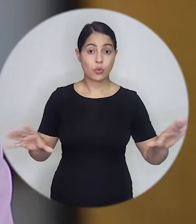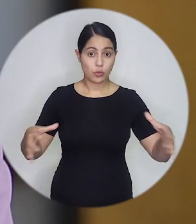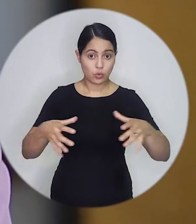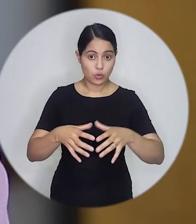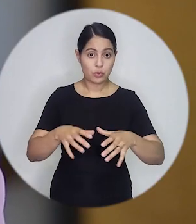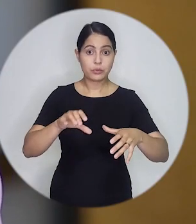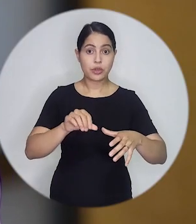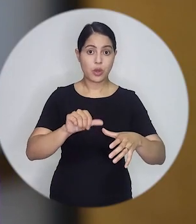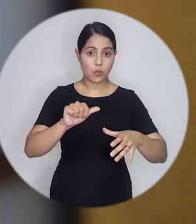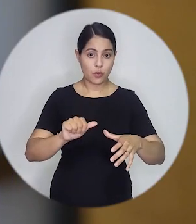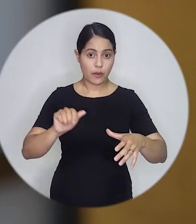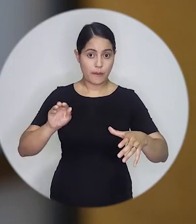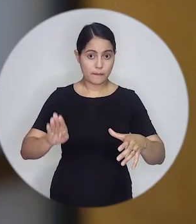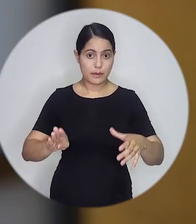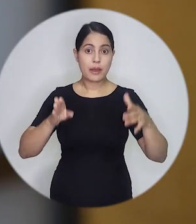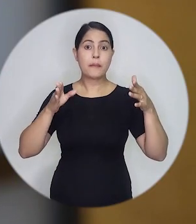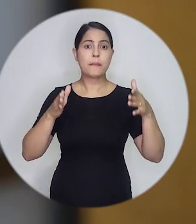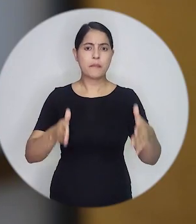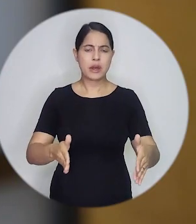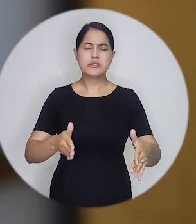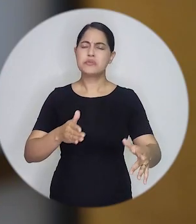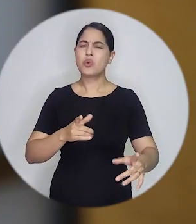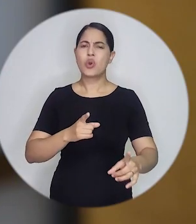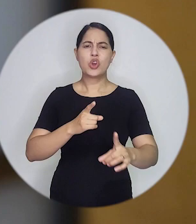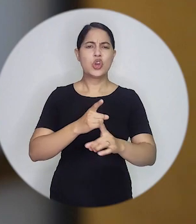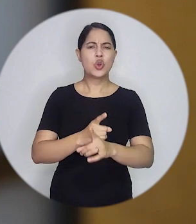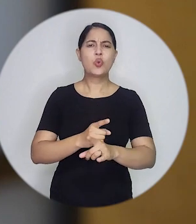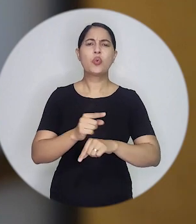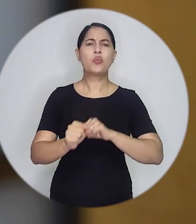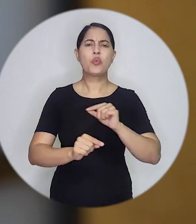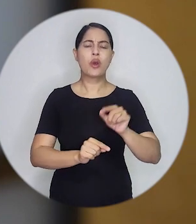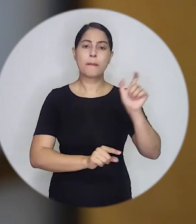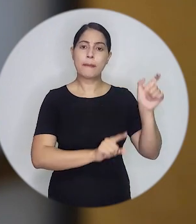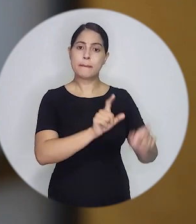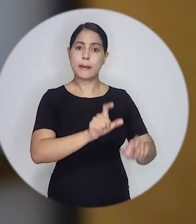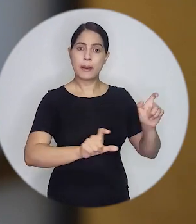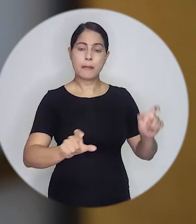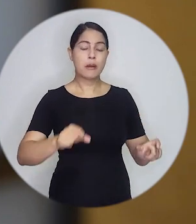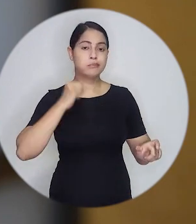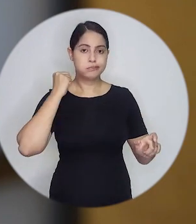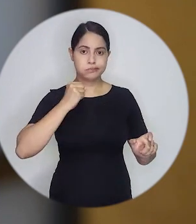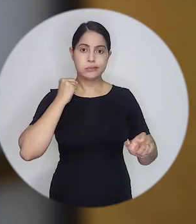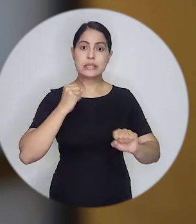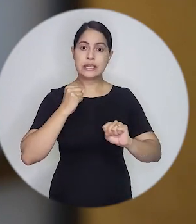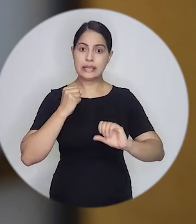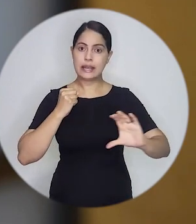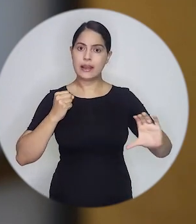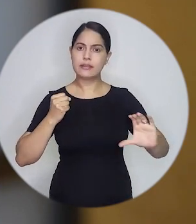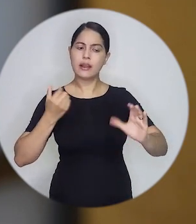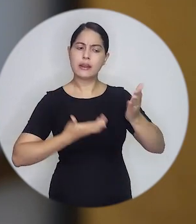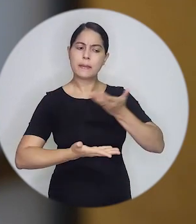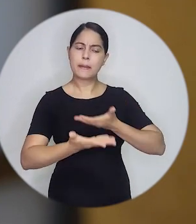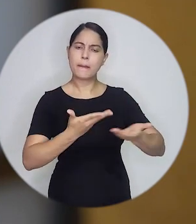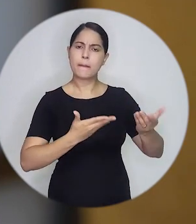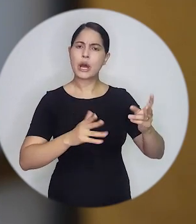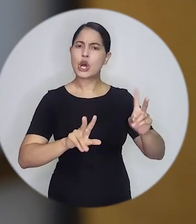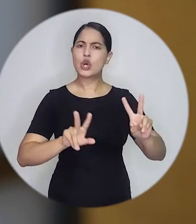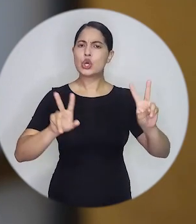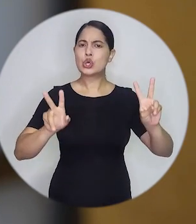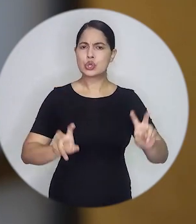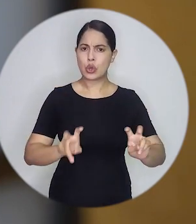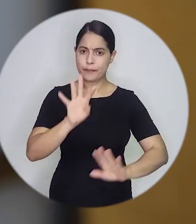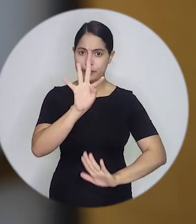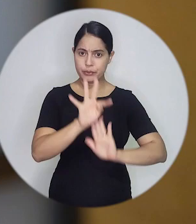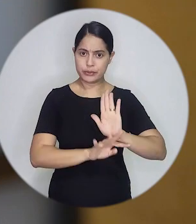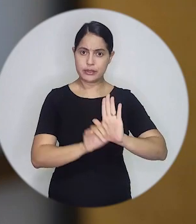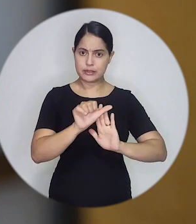Uma comitiva da Ordem dos Advogados do Brasil participou de encontros com senadores catarinenses nos últimos dias para tratar de